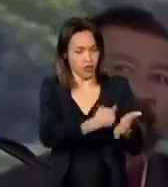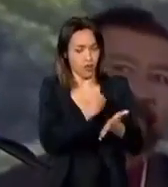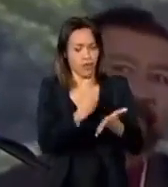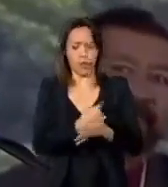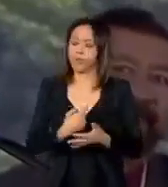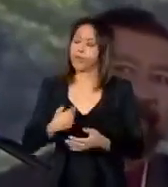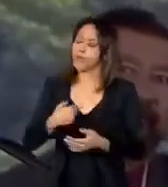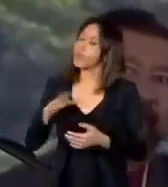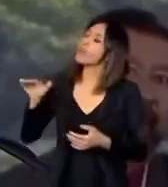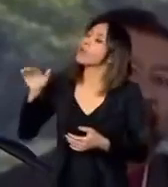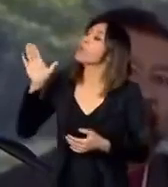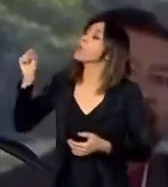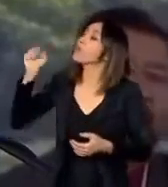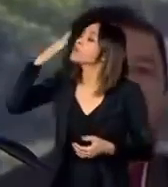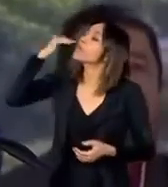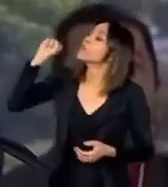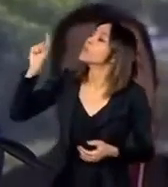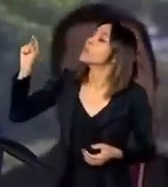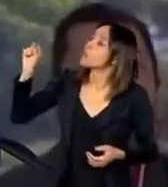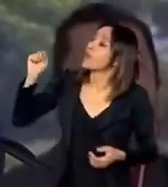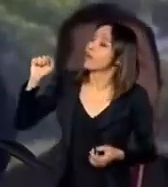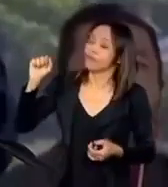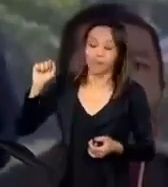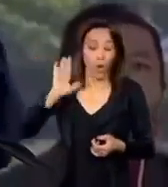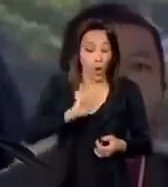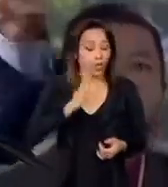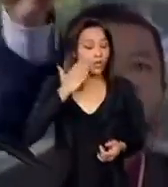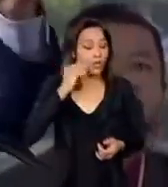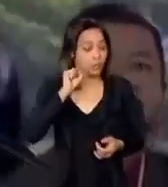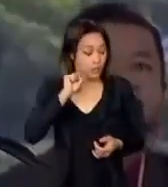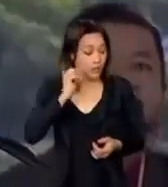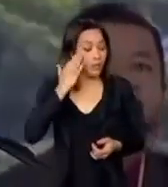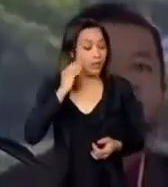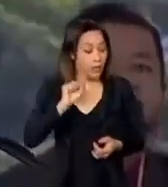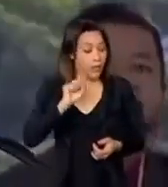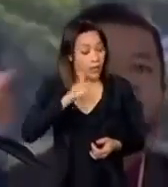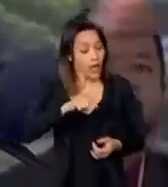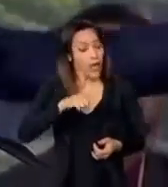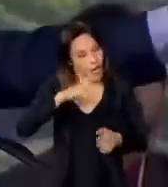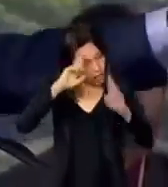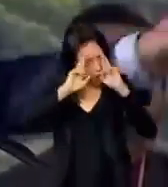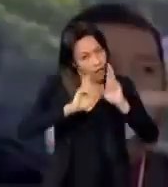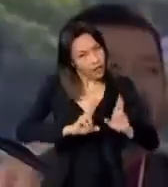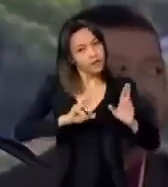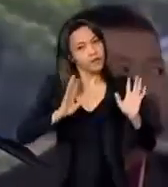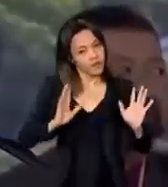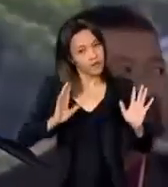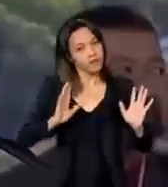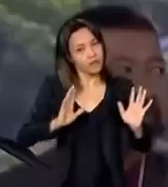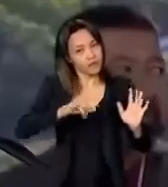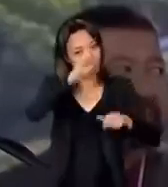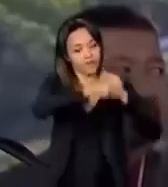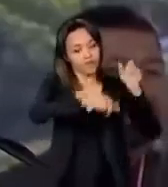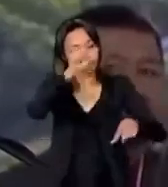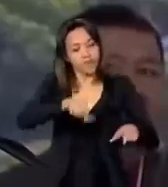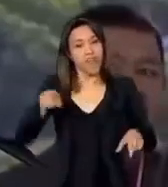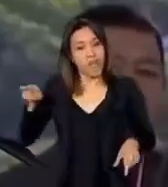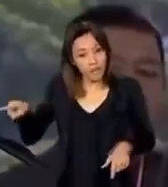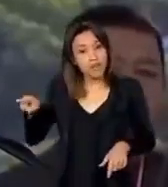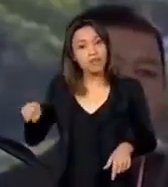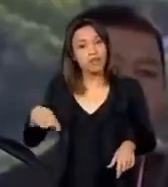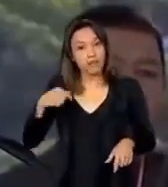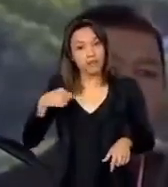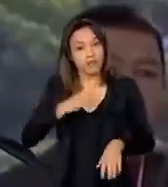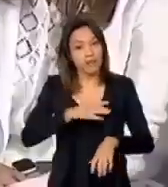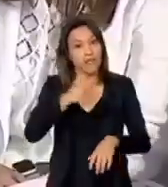respondeu: sabedoria é reverenciar as pessoas. E é isso que ele faz 24 horas por